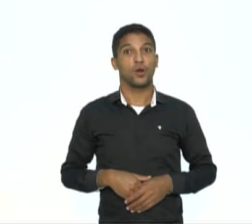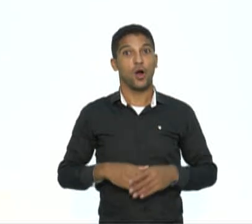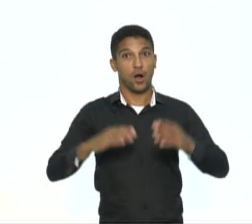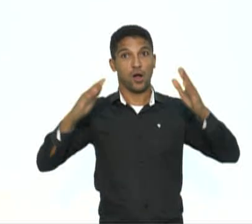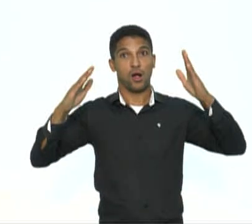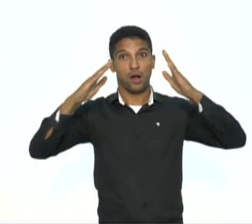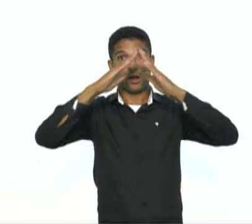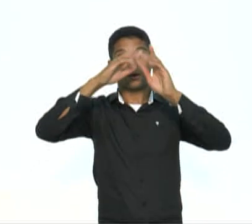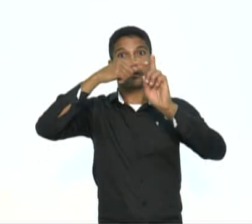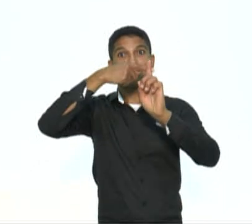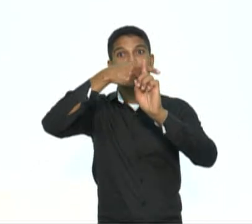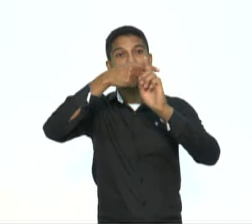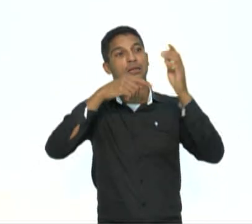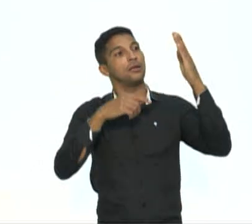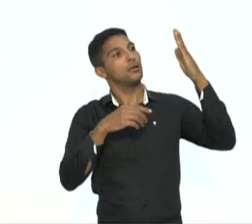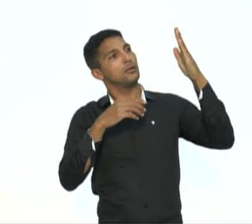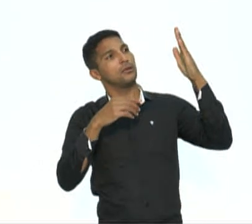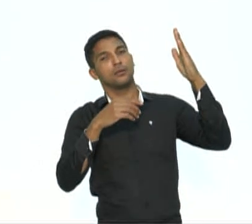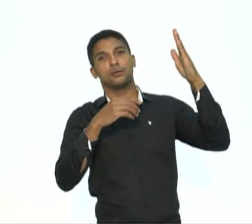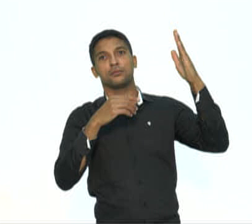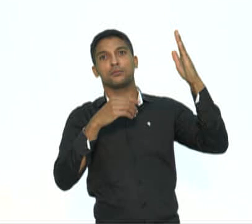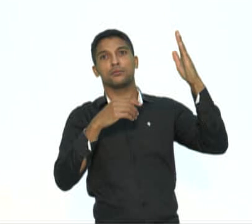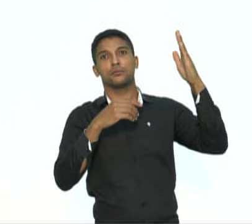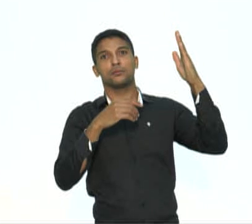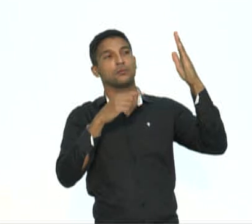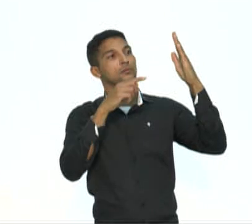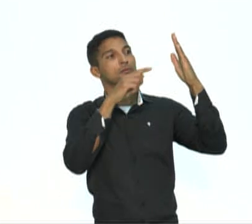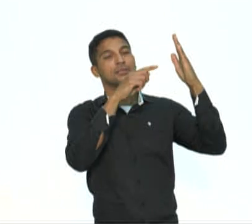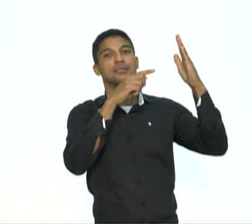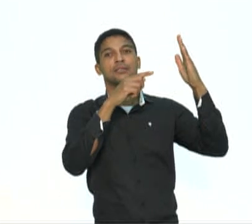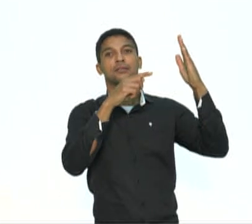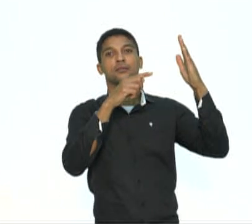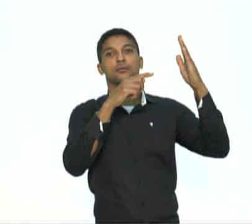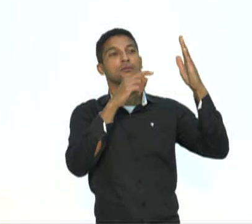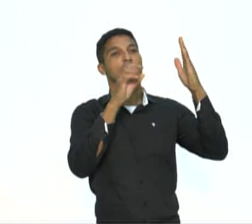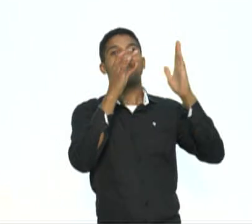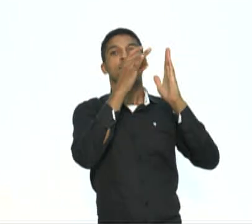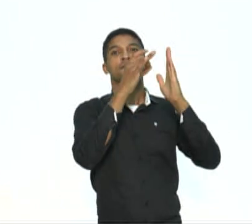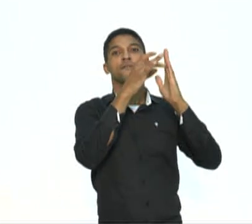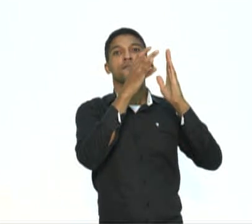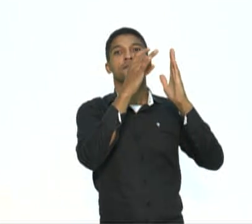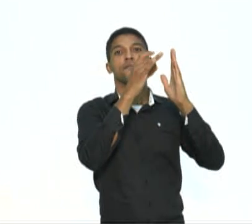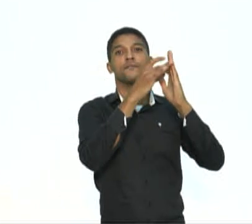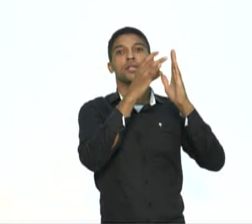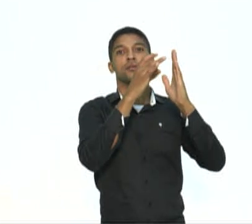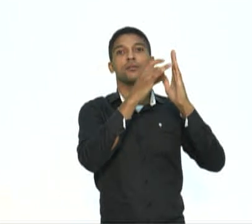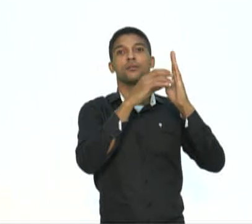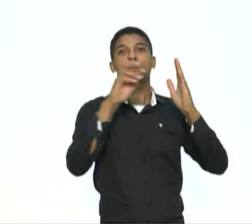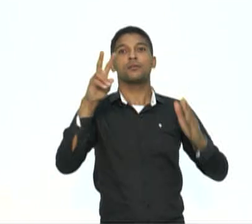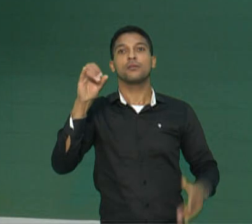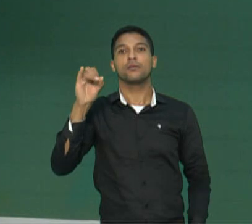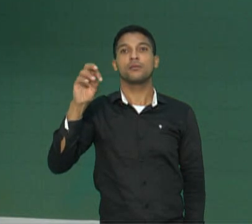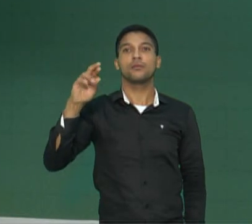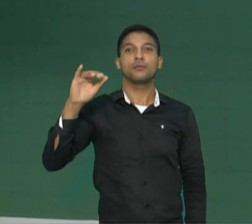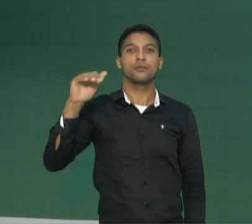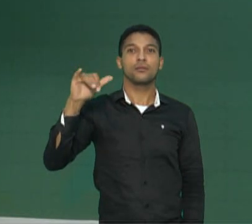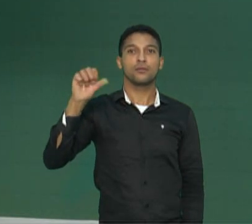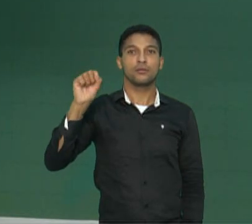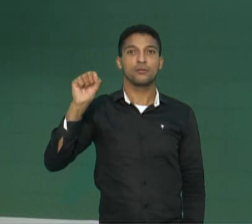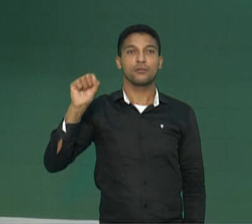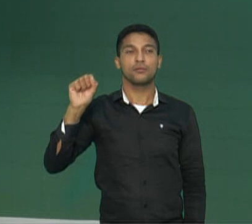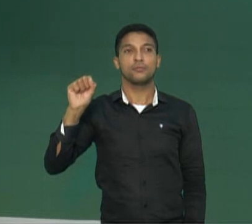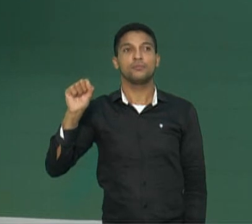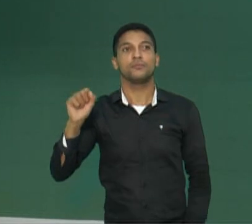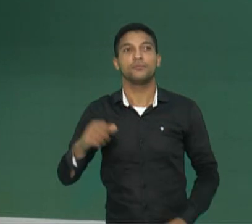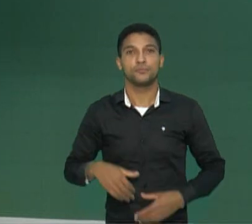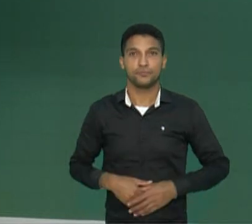arcos botantes, surgiu a possibilidade de acrescentar um maior número de janelas. Assim surgiu as artes dos vitrais. Aí que a gente não tem na pintura, mas